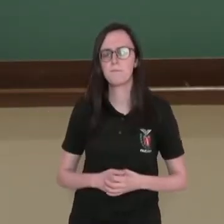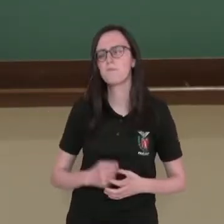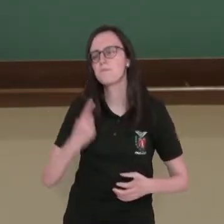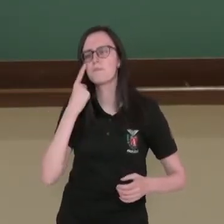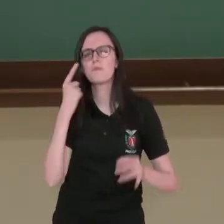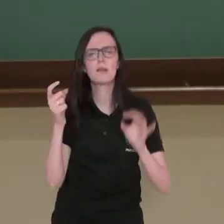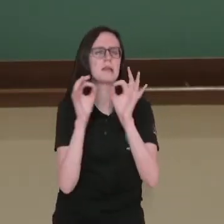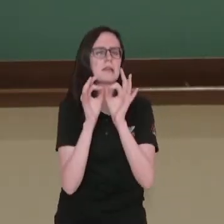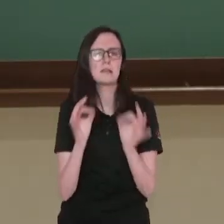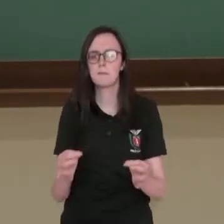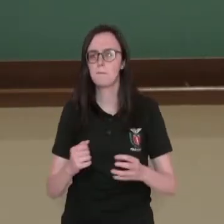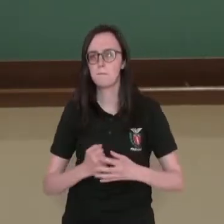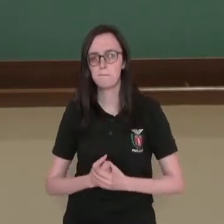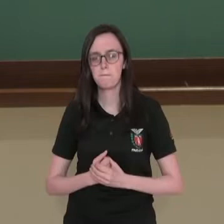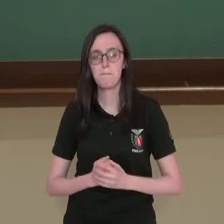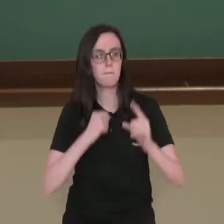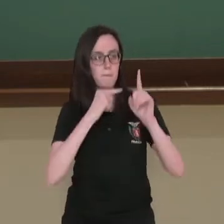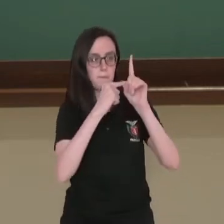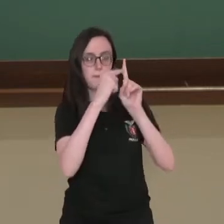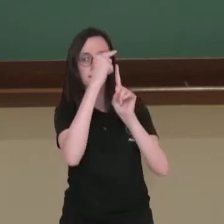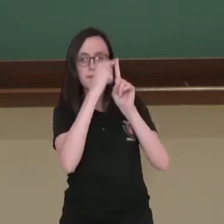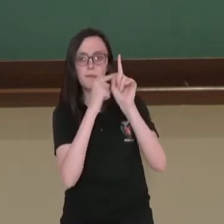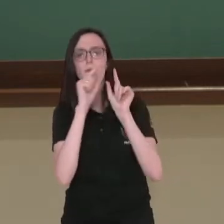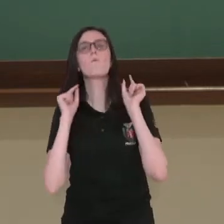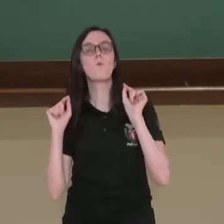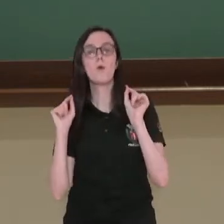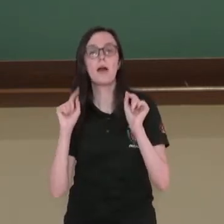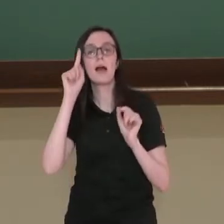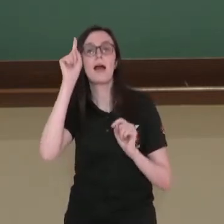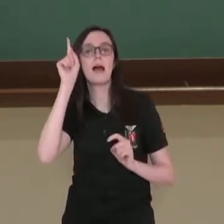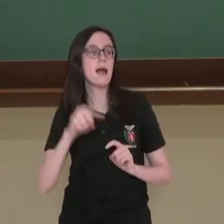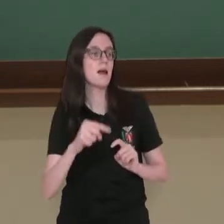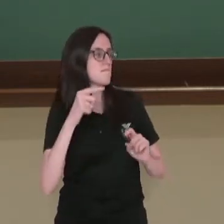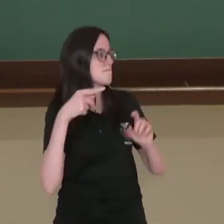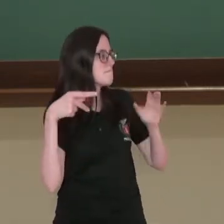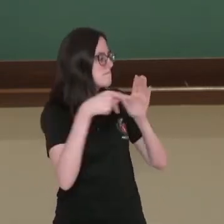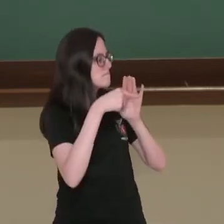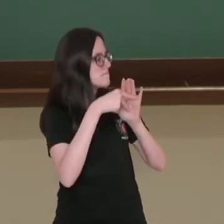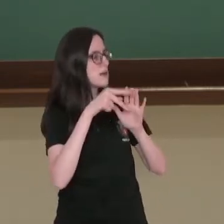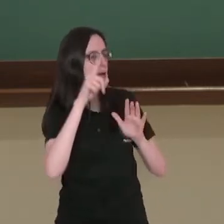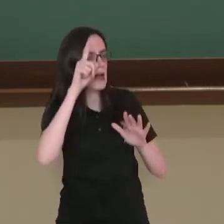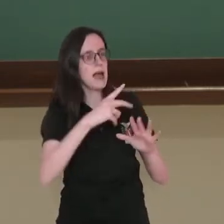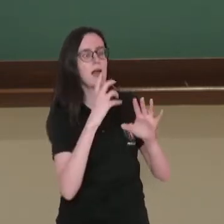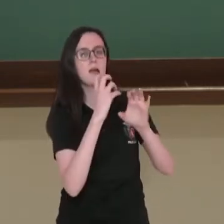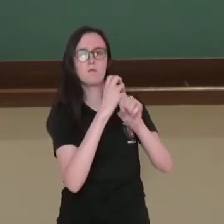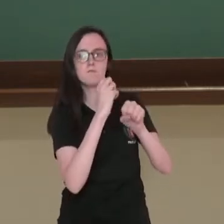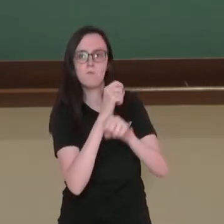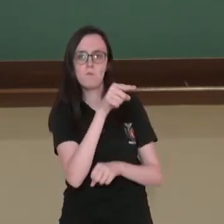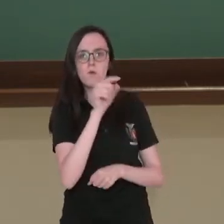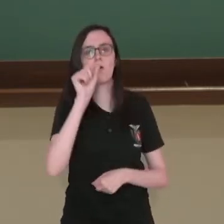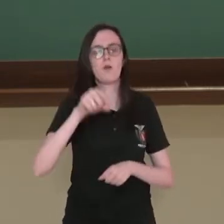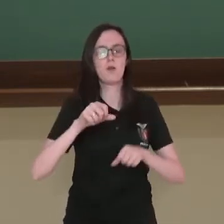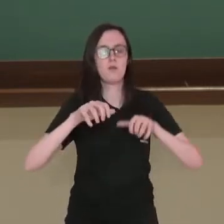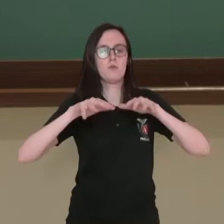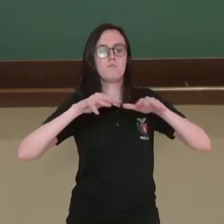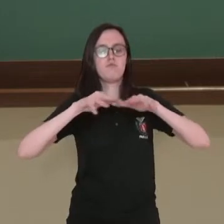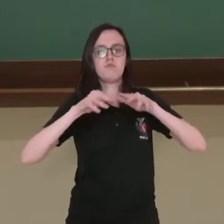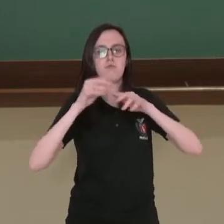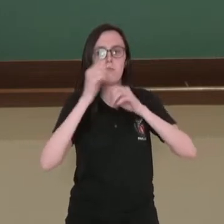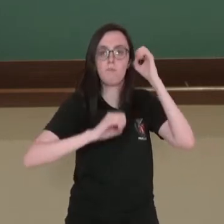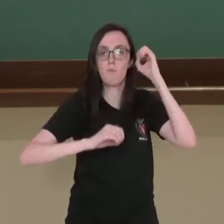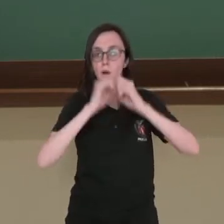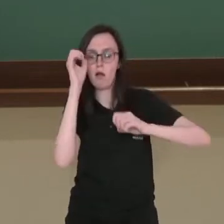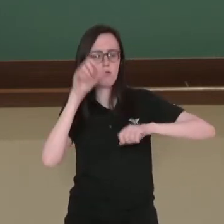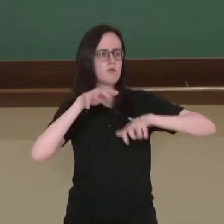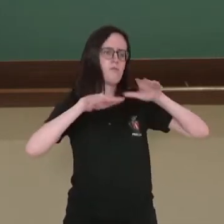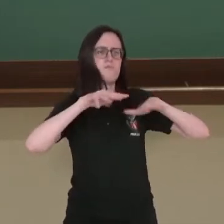bem simples. A temperatura é uma medida da agitação molecular